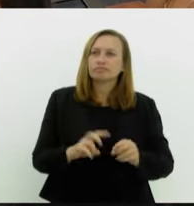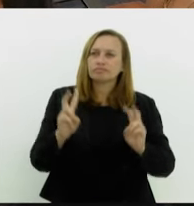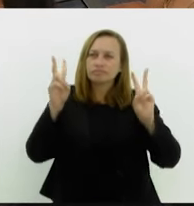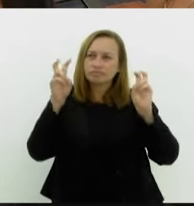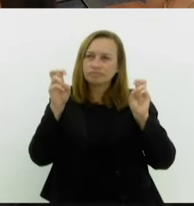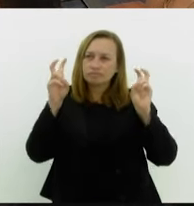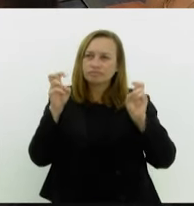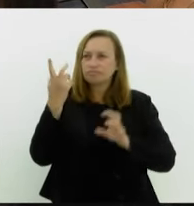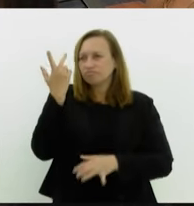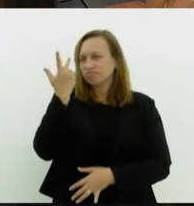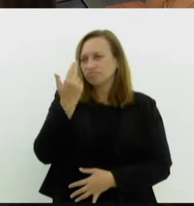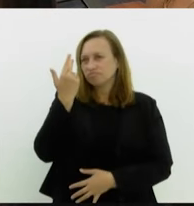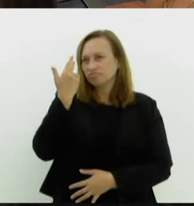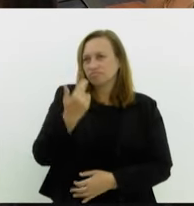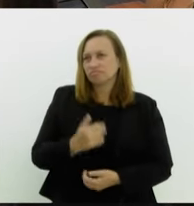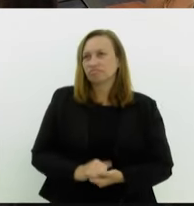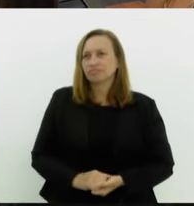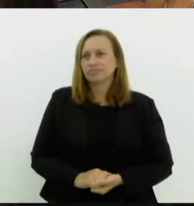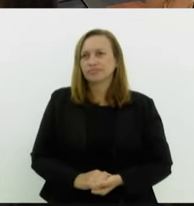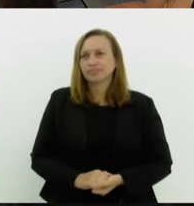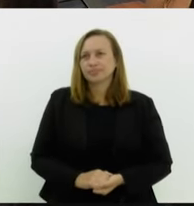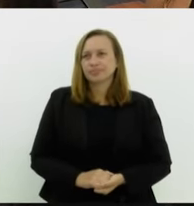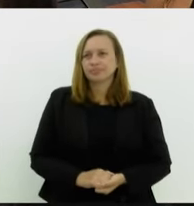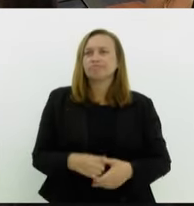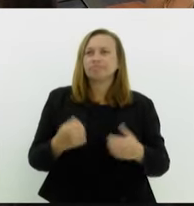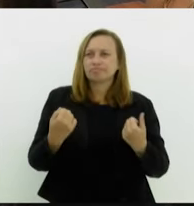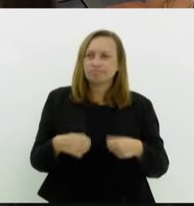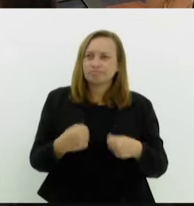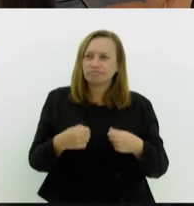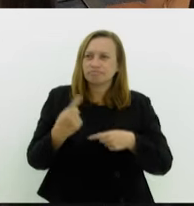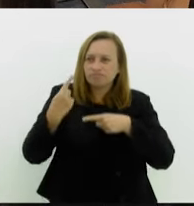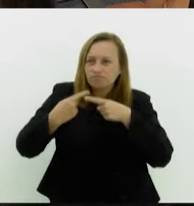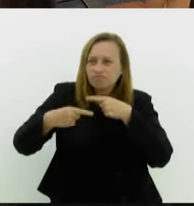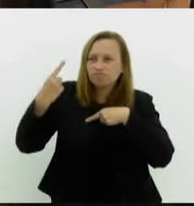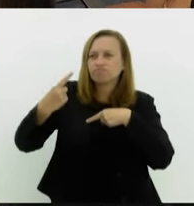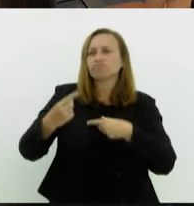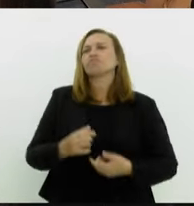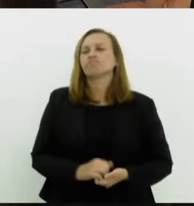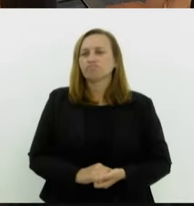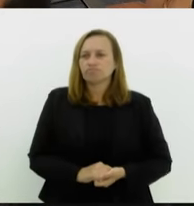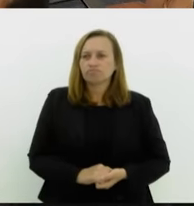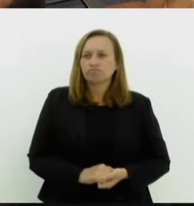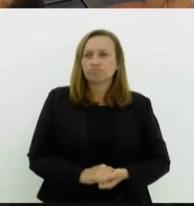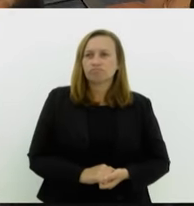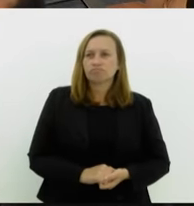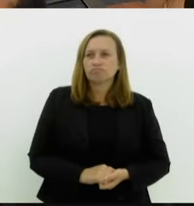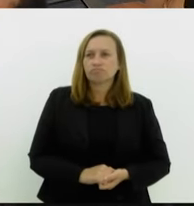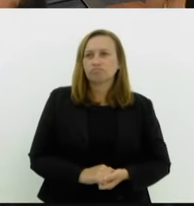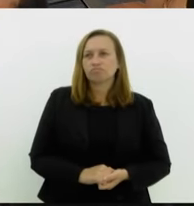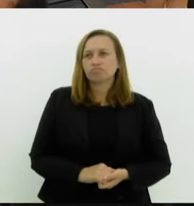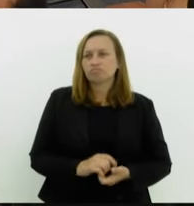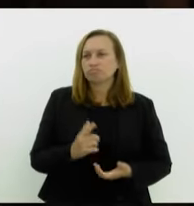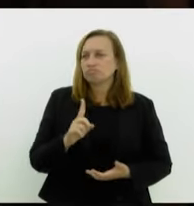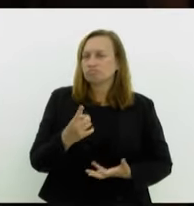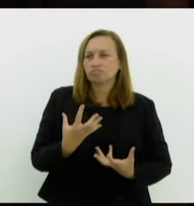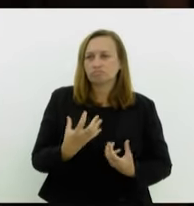dessa normalização que a gente precisa superar a gente precisa Começar a se incomodar já é um bom começo olhar para